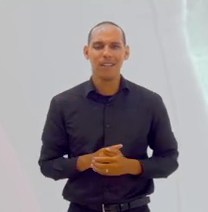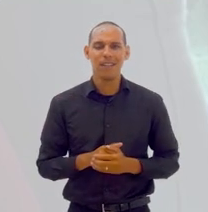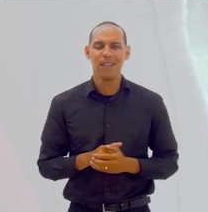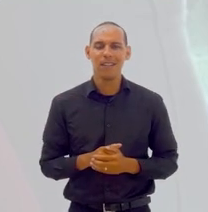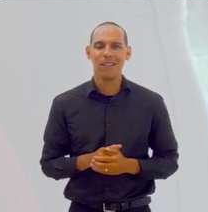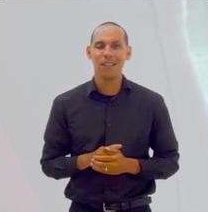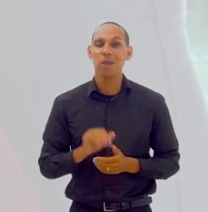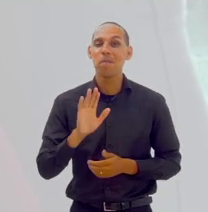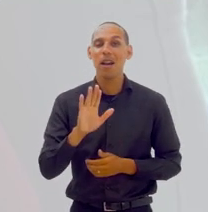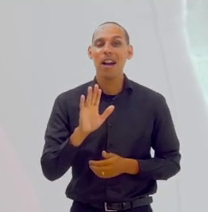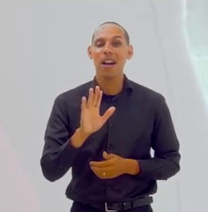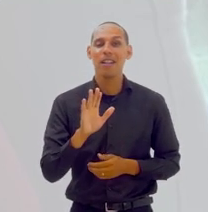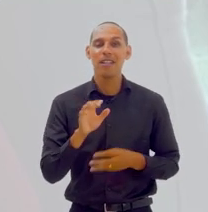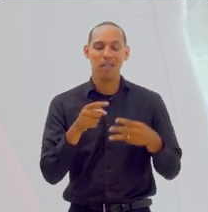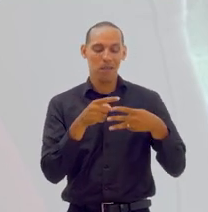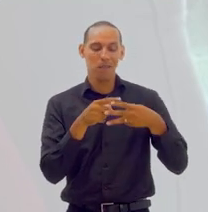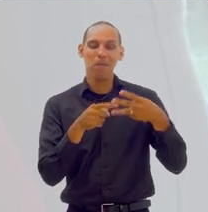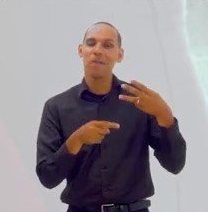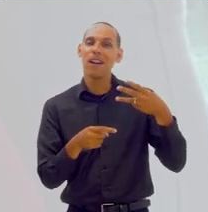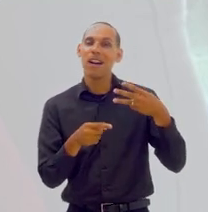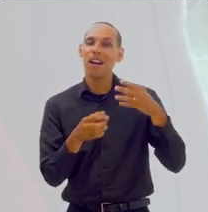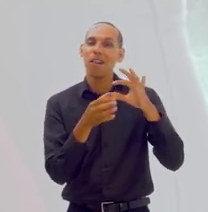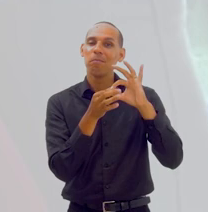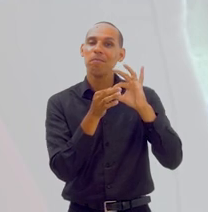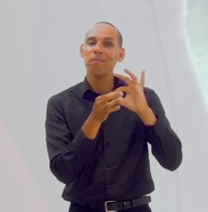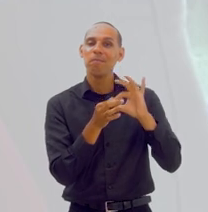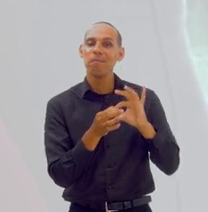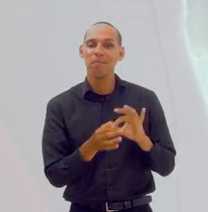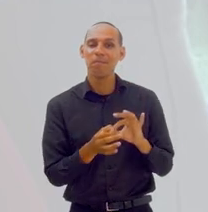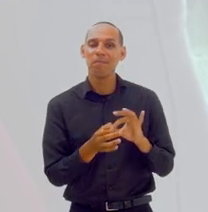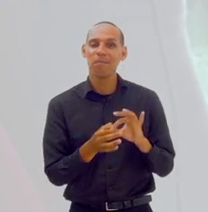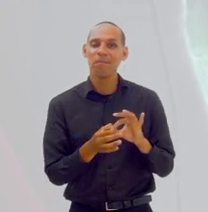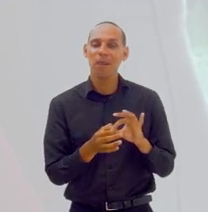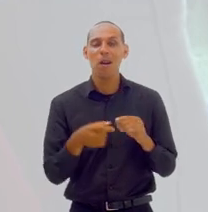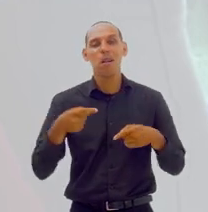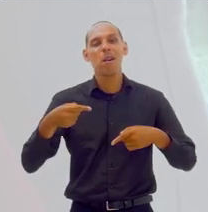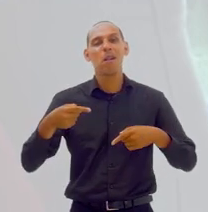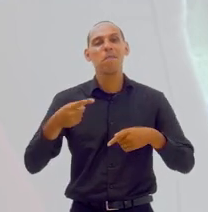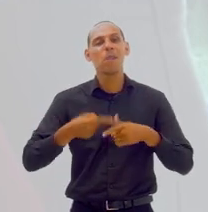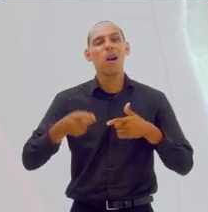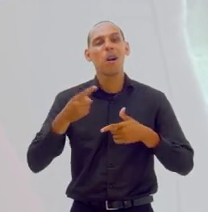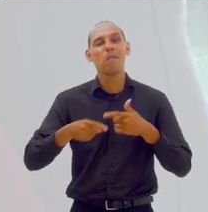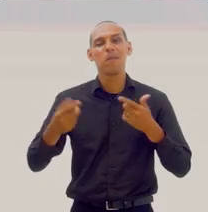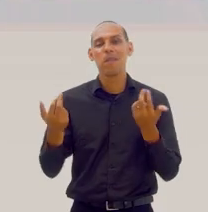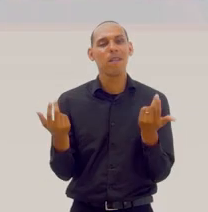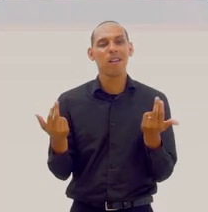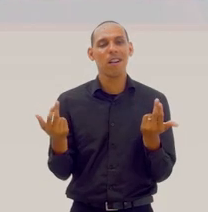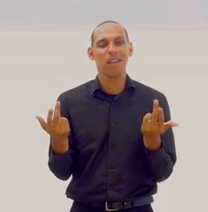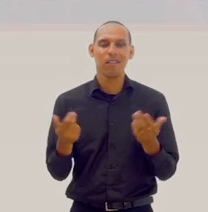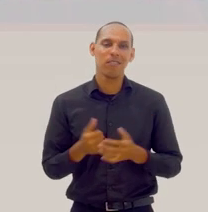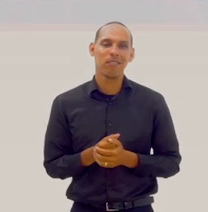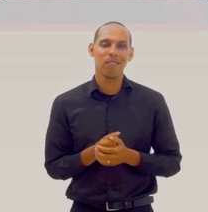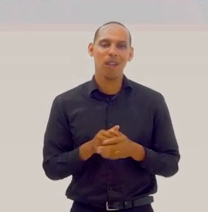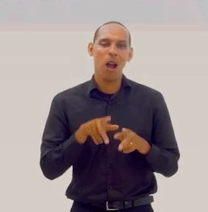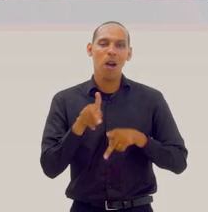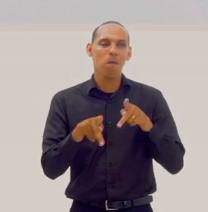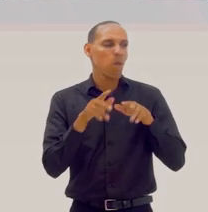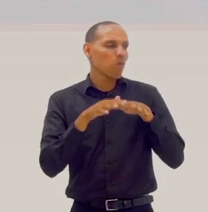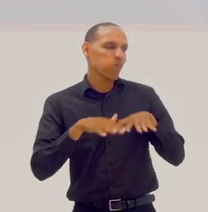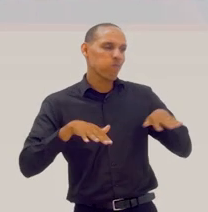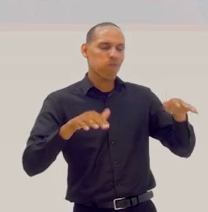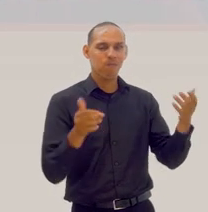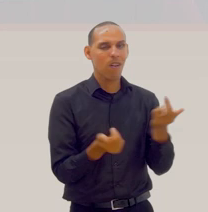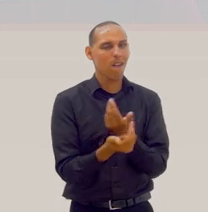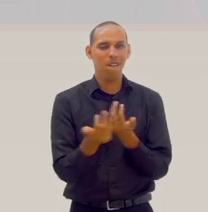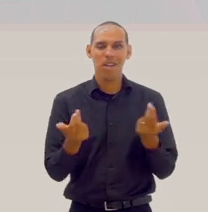diversas, o povo ostentava os mesmos problemas que o público de todas as partes do